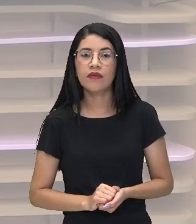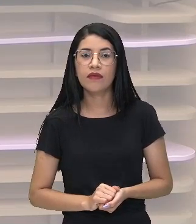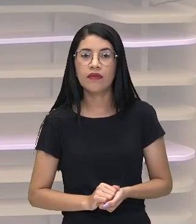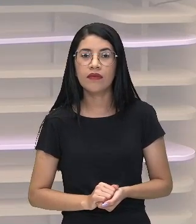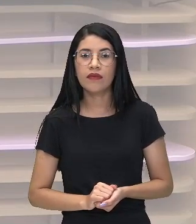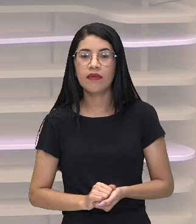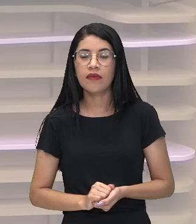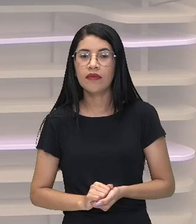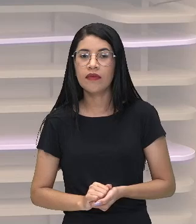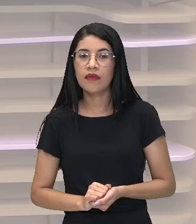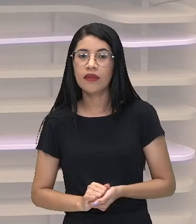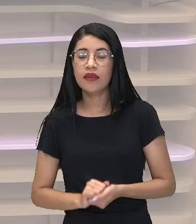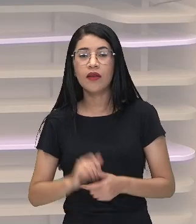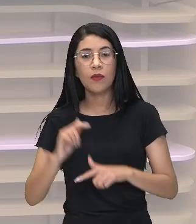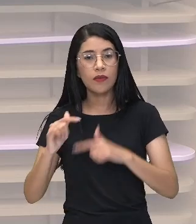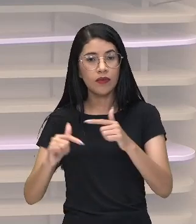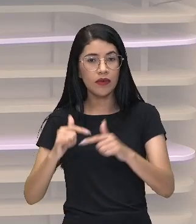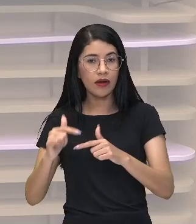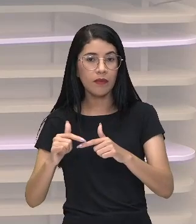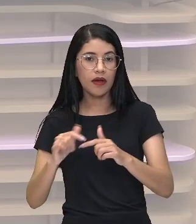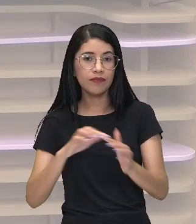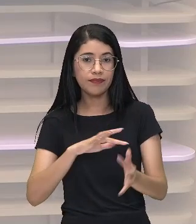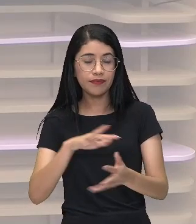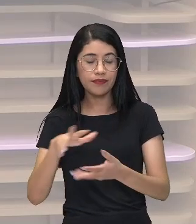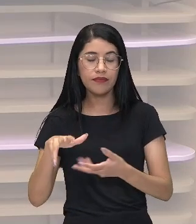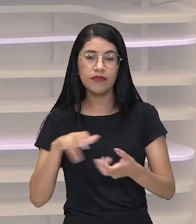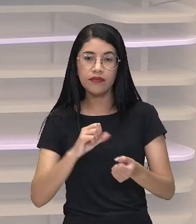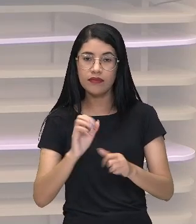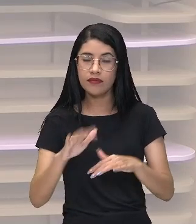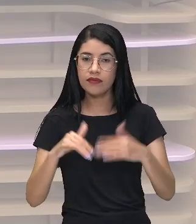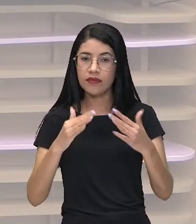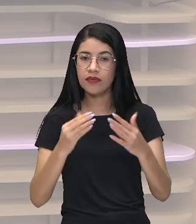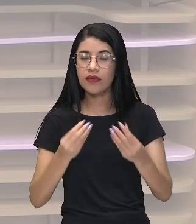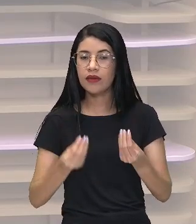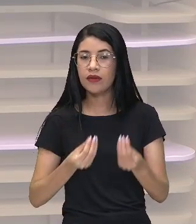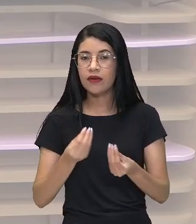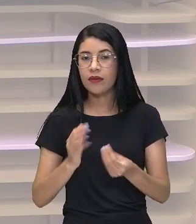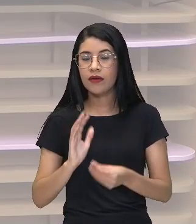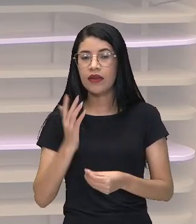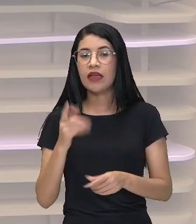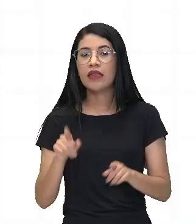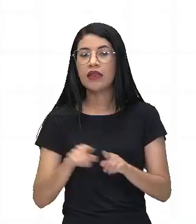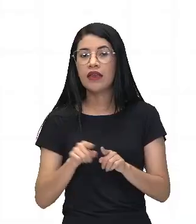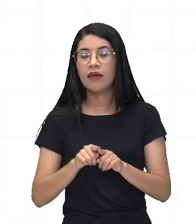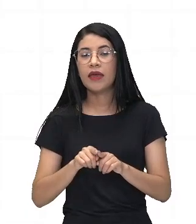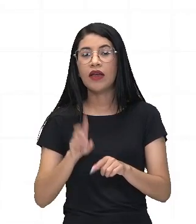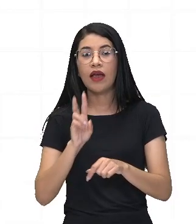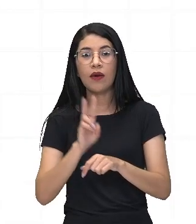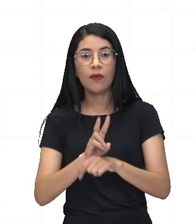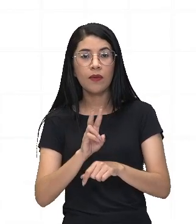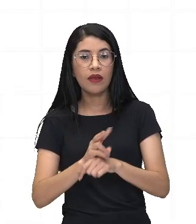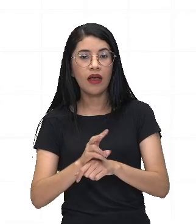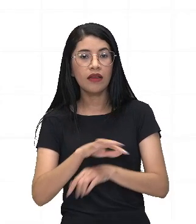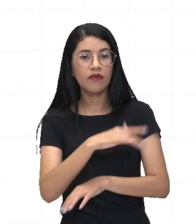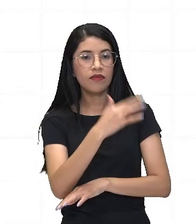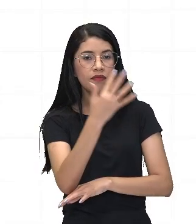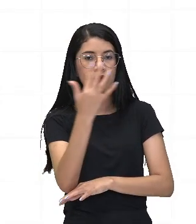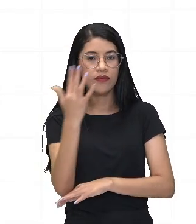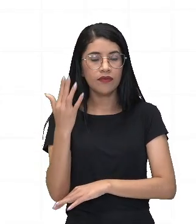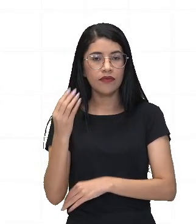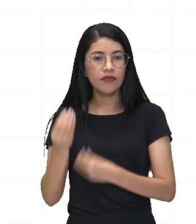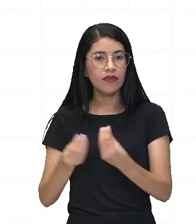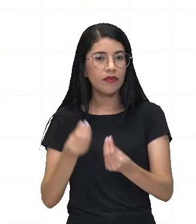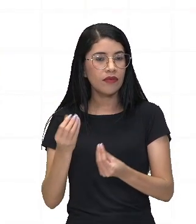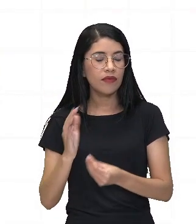dessas práticas de desenvolvimento sustentável, nós temos o manejo florestal. Então, o